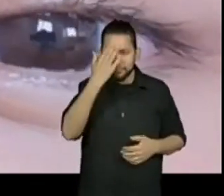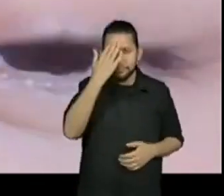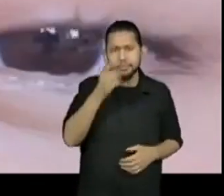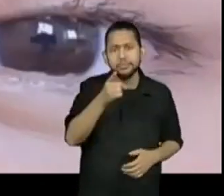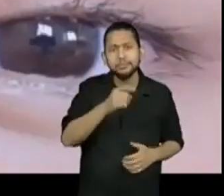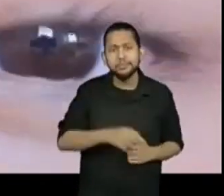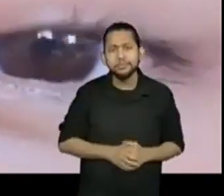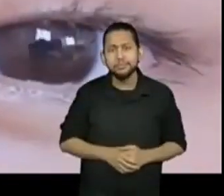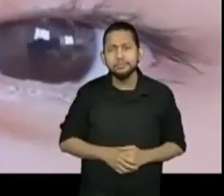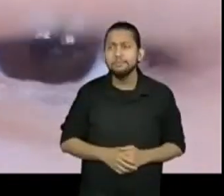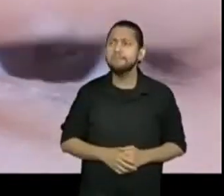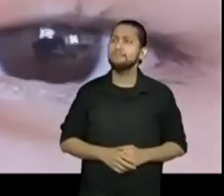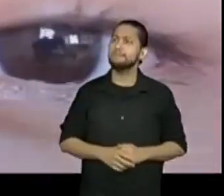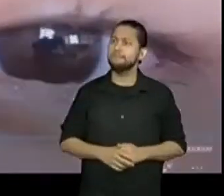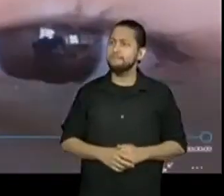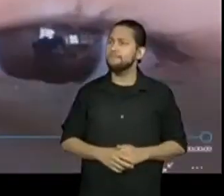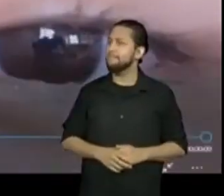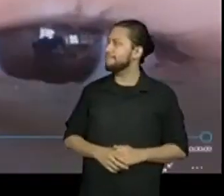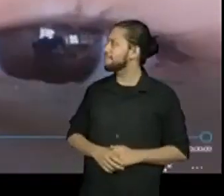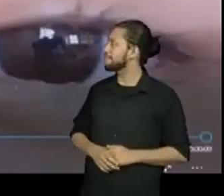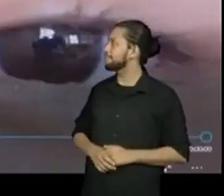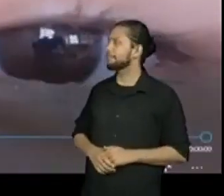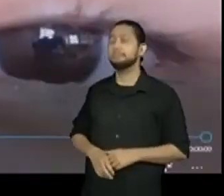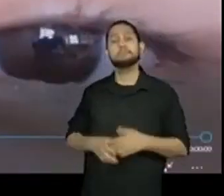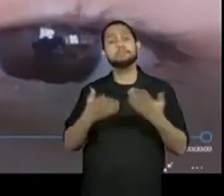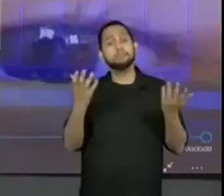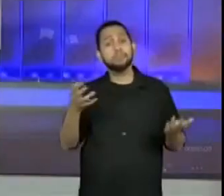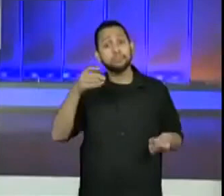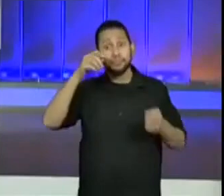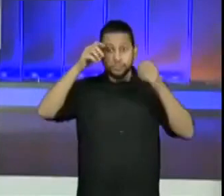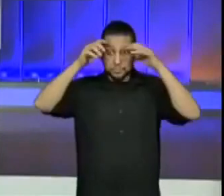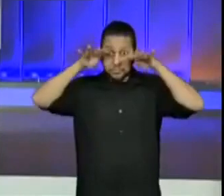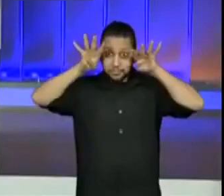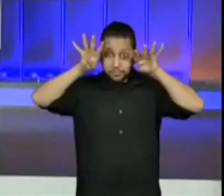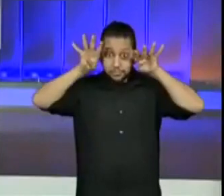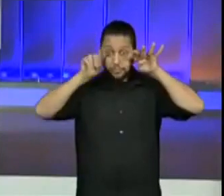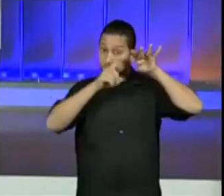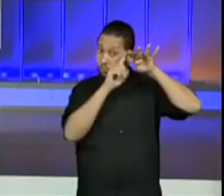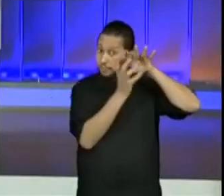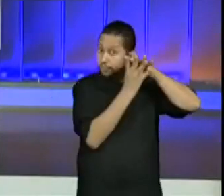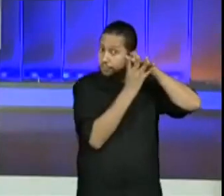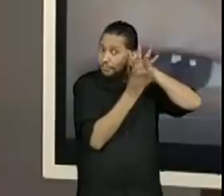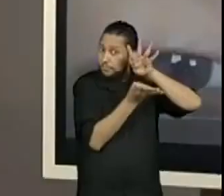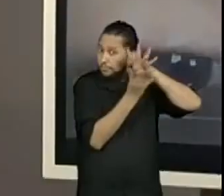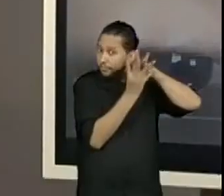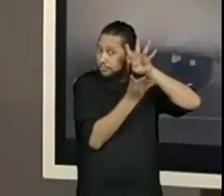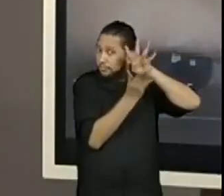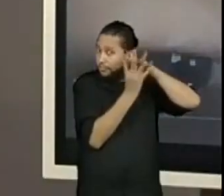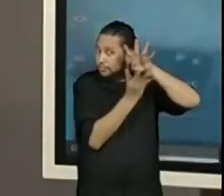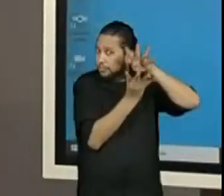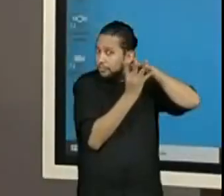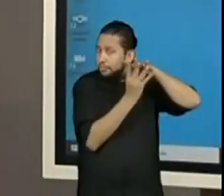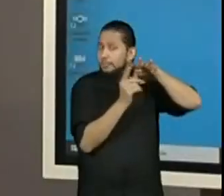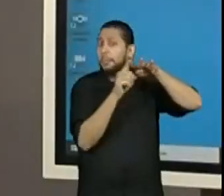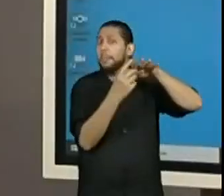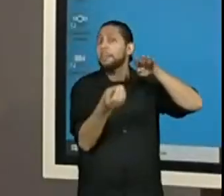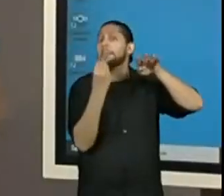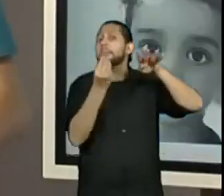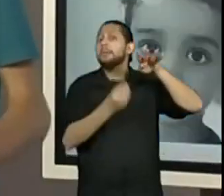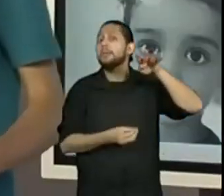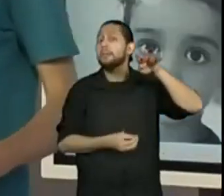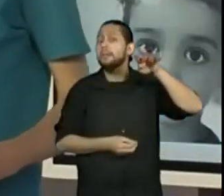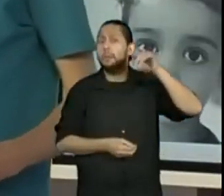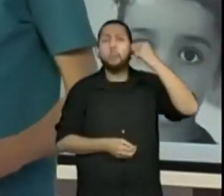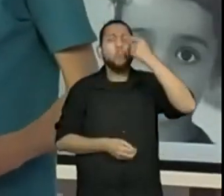esse? Para que servem os cílios? Eles têm uma utilidade para os olhos e para o